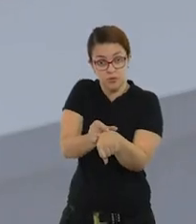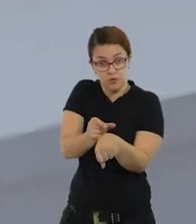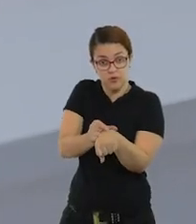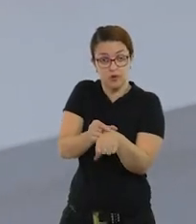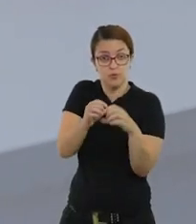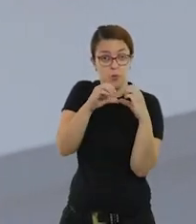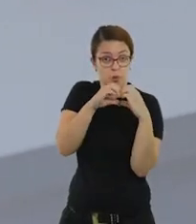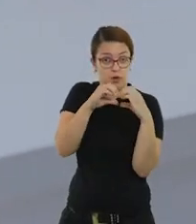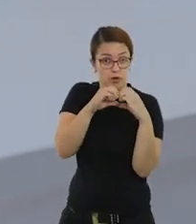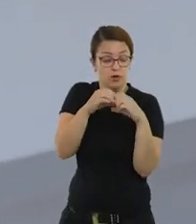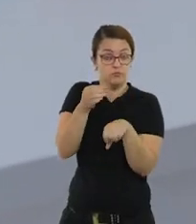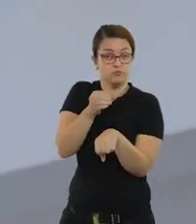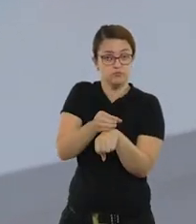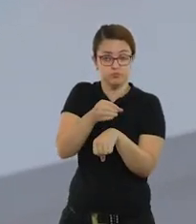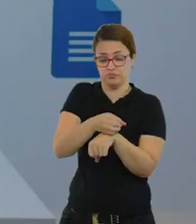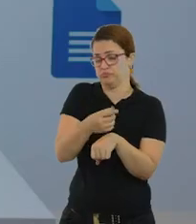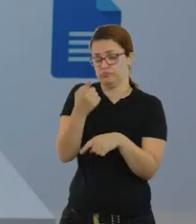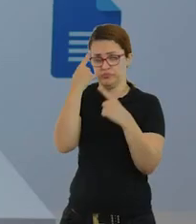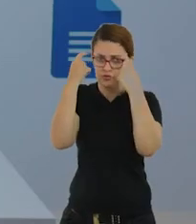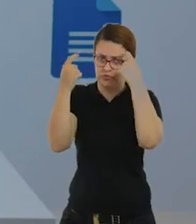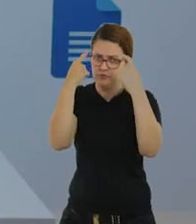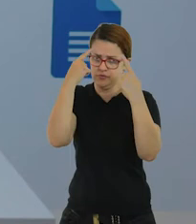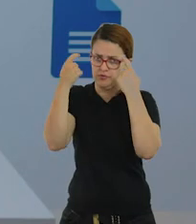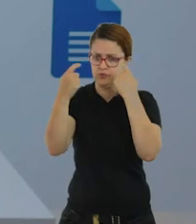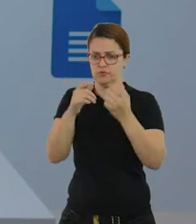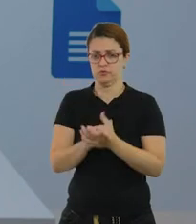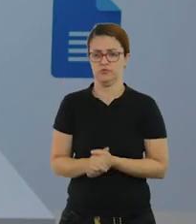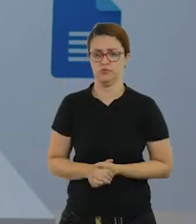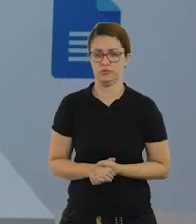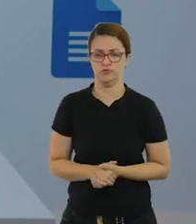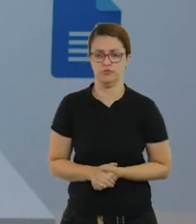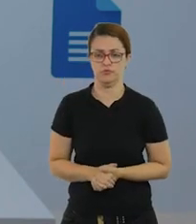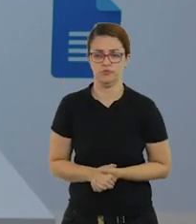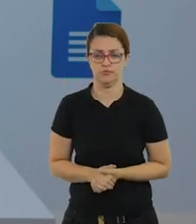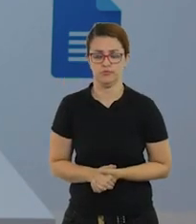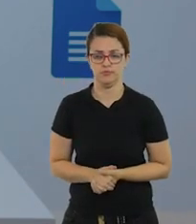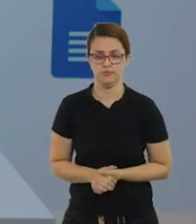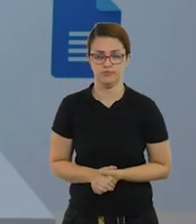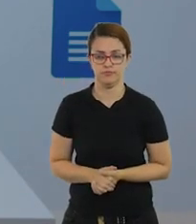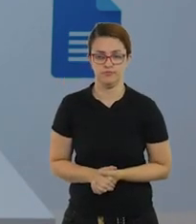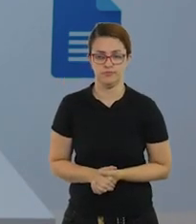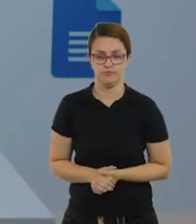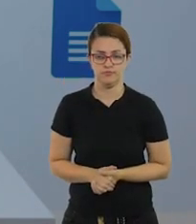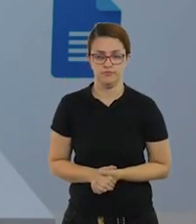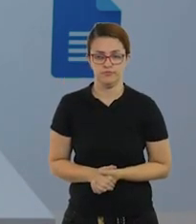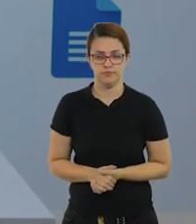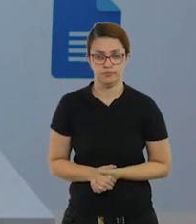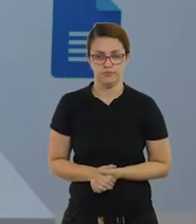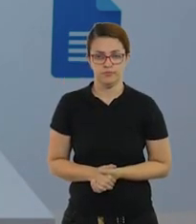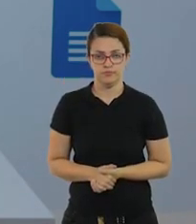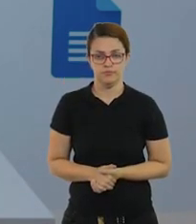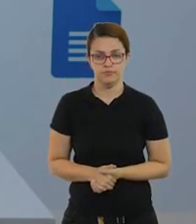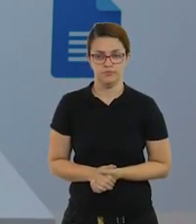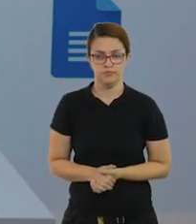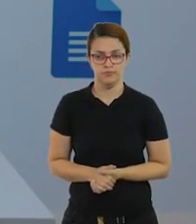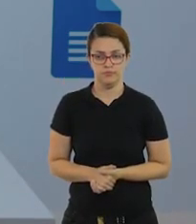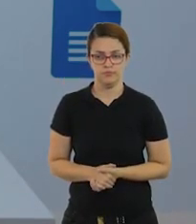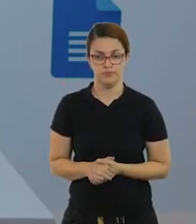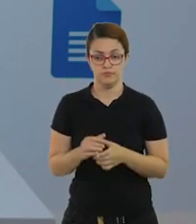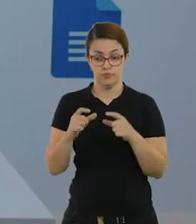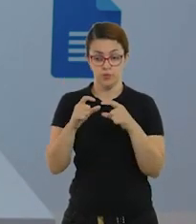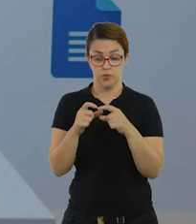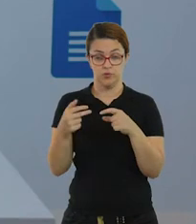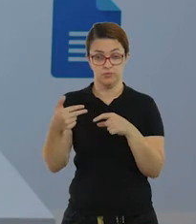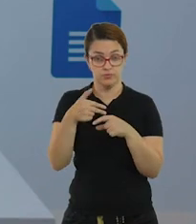fazer quadrado, um coração. Você escolhe. Use a sua criatividade. A professora vai cortar aqui só um quadrado, ó.